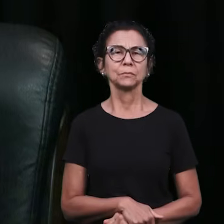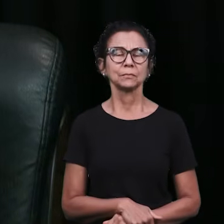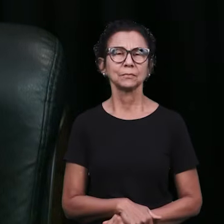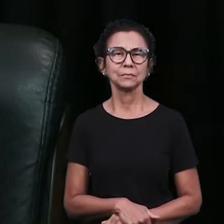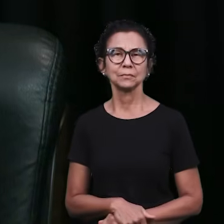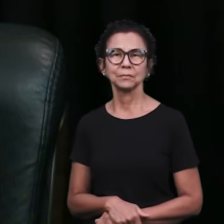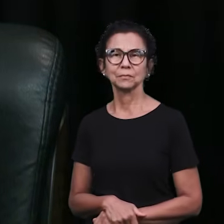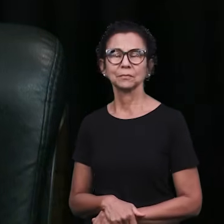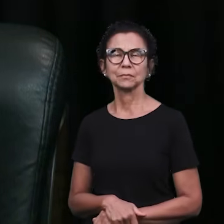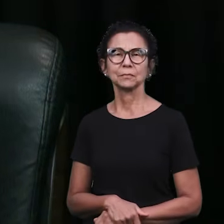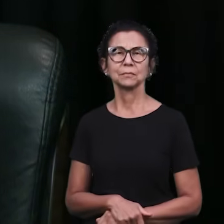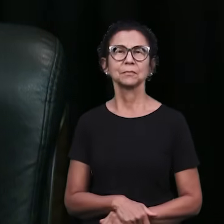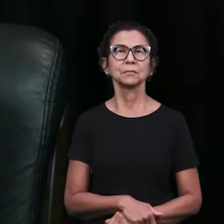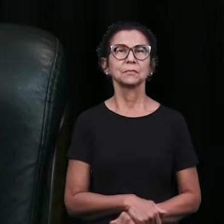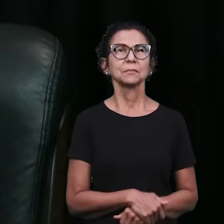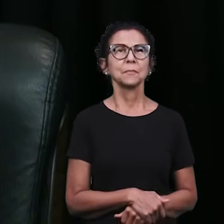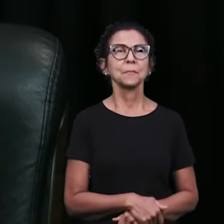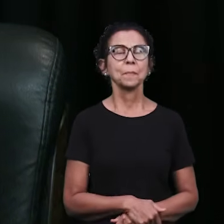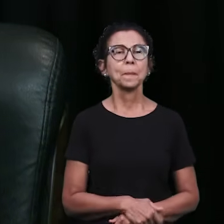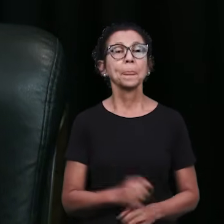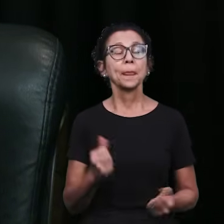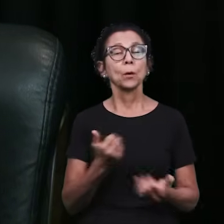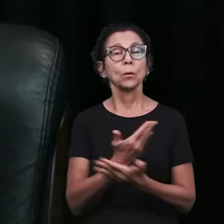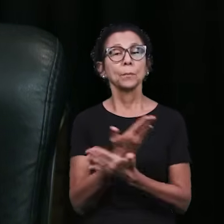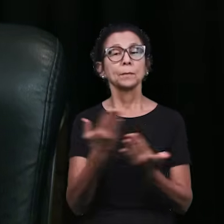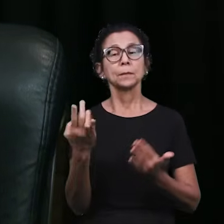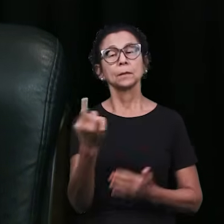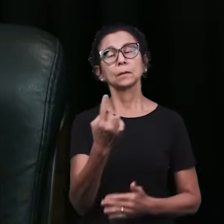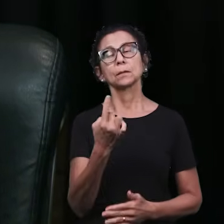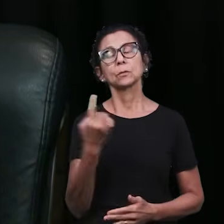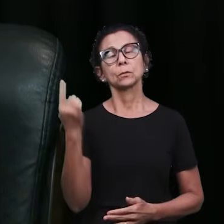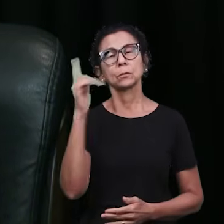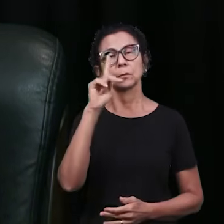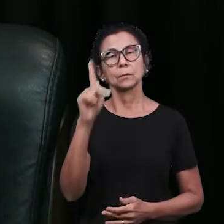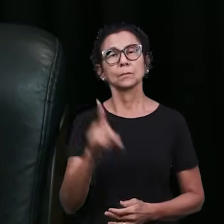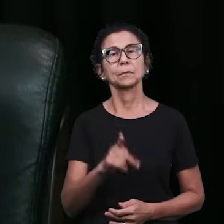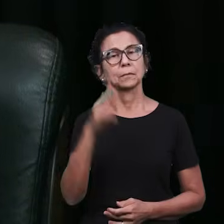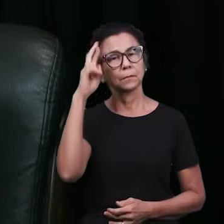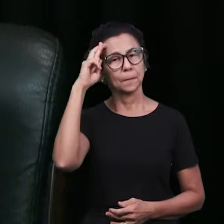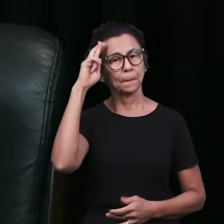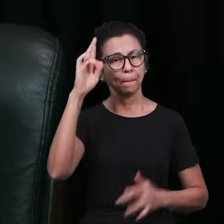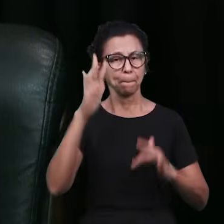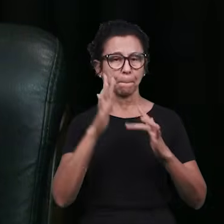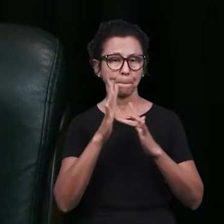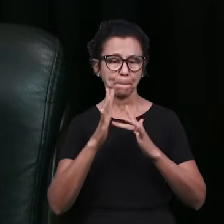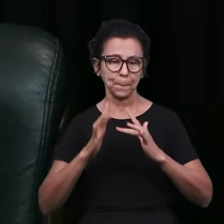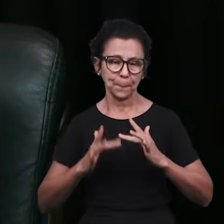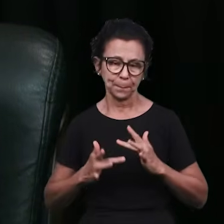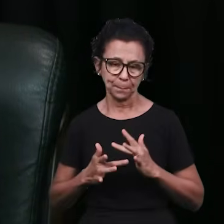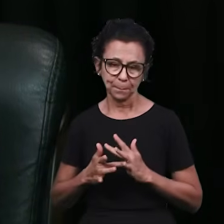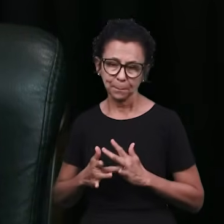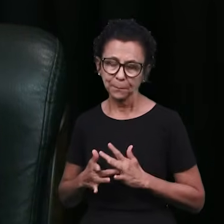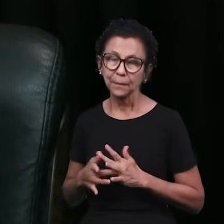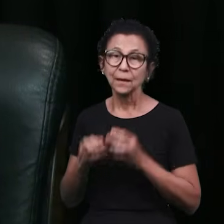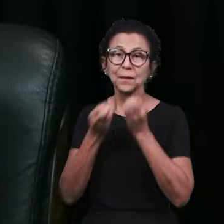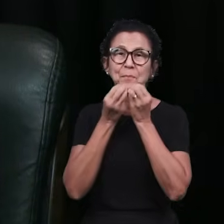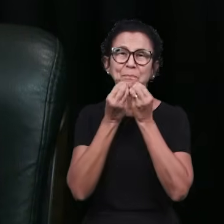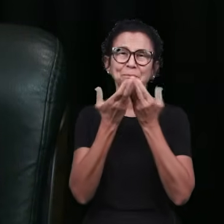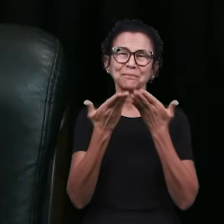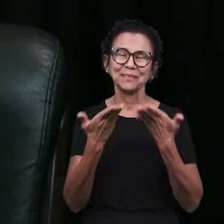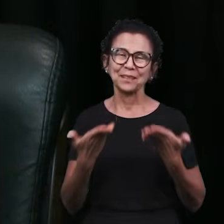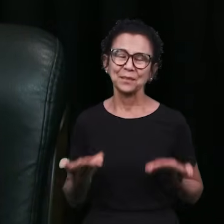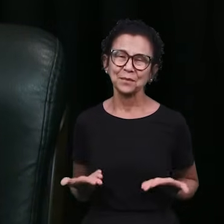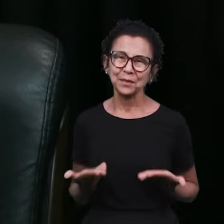Meus amados irmãos, nós queremos saudá-los com a paz do Senhor Jesus. Seja muito